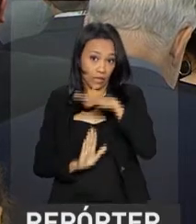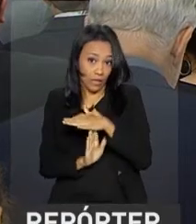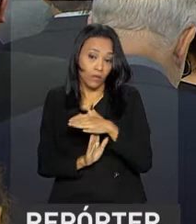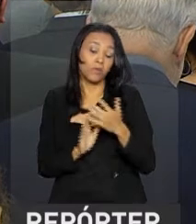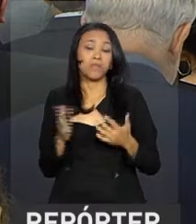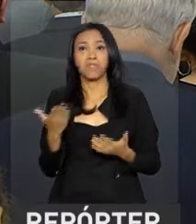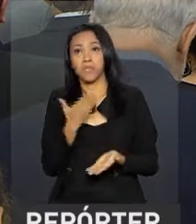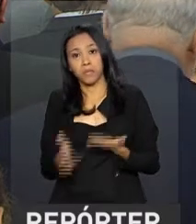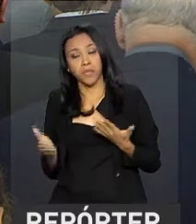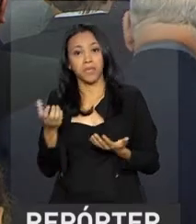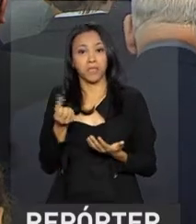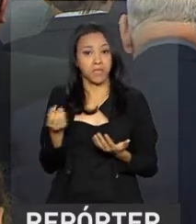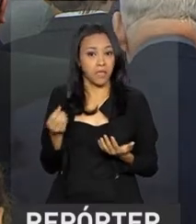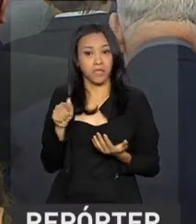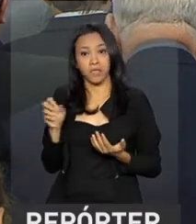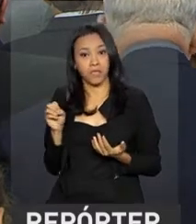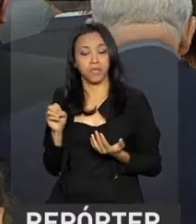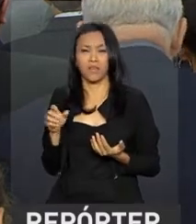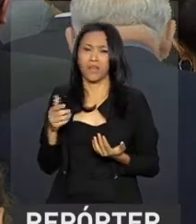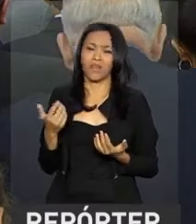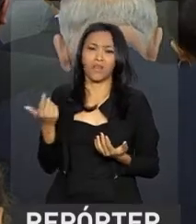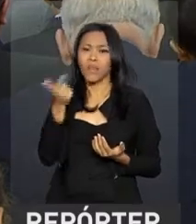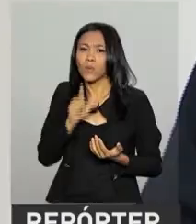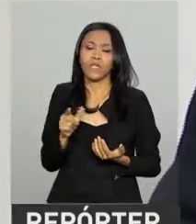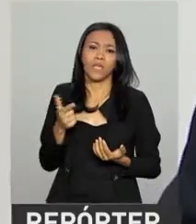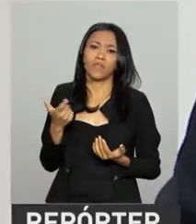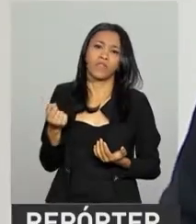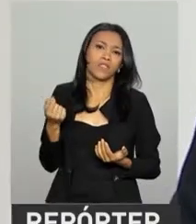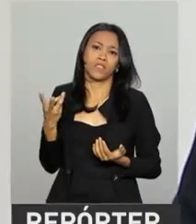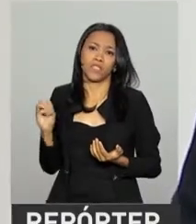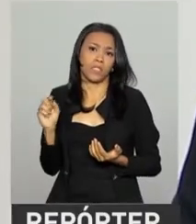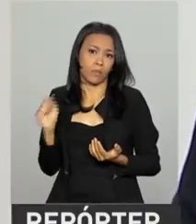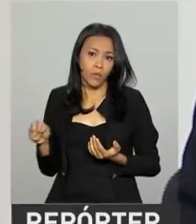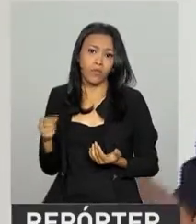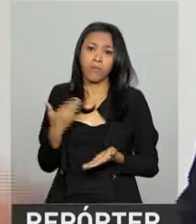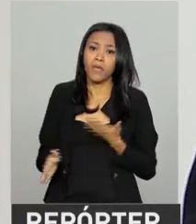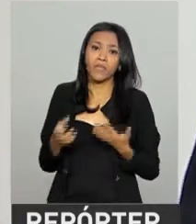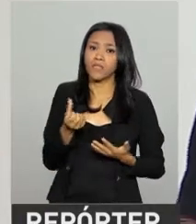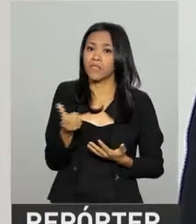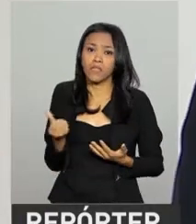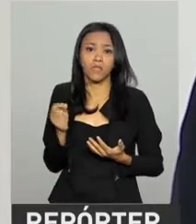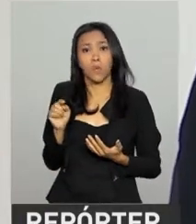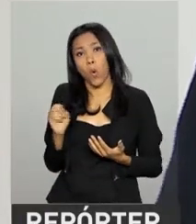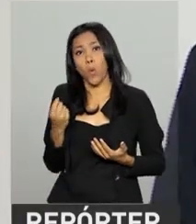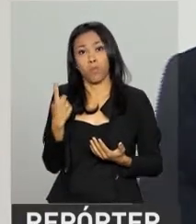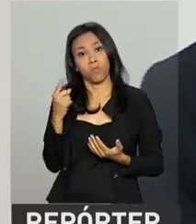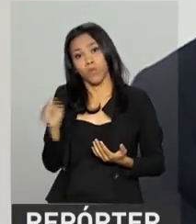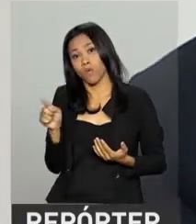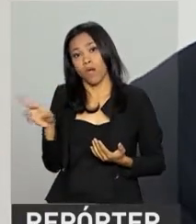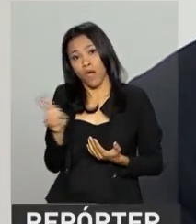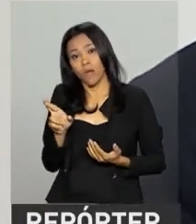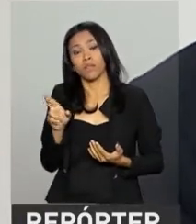pergunta 600 700 reais por mês ganha 30 mil 20 mil vai perder r 600 e 700 reais mil reais quem sabe para